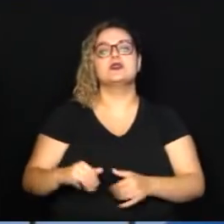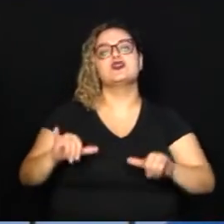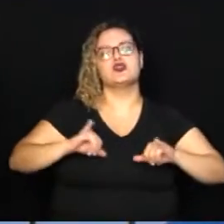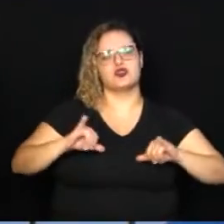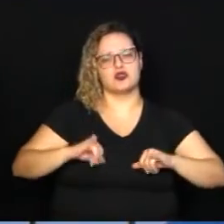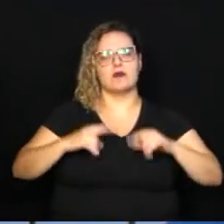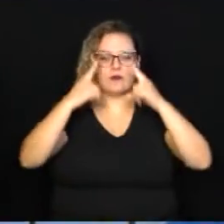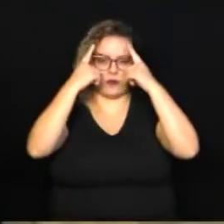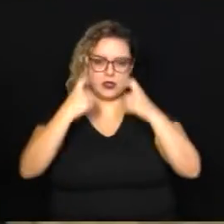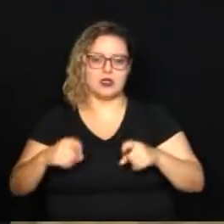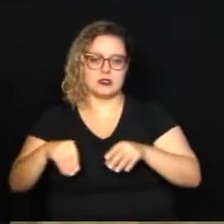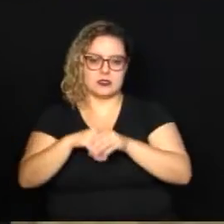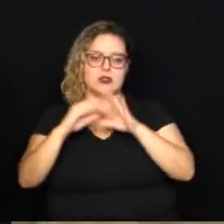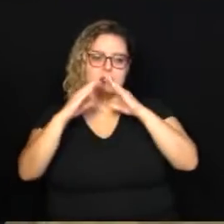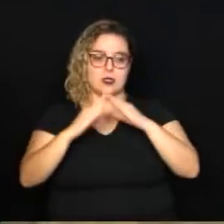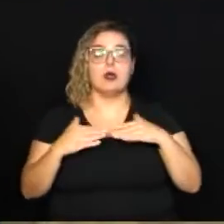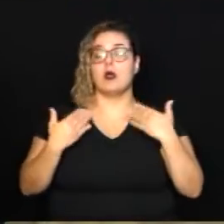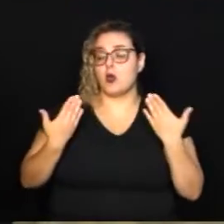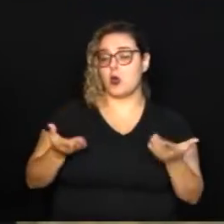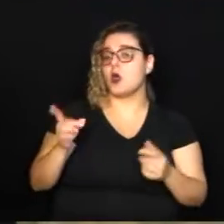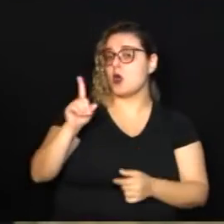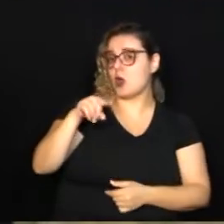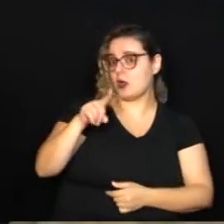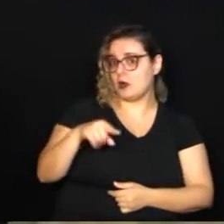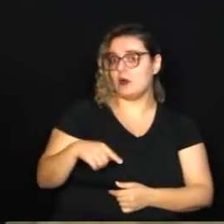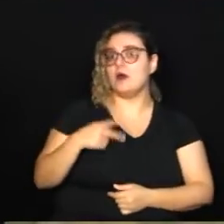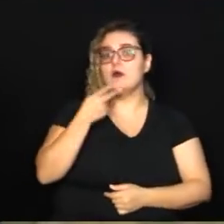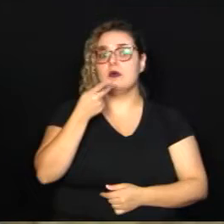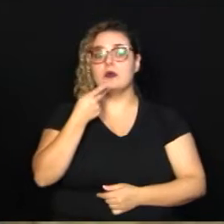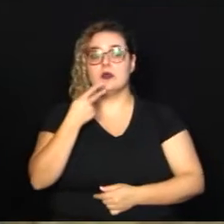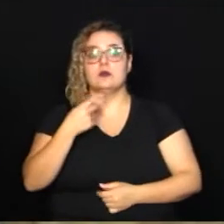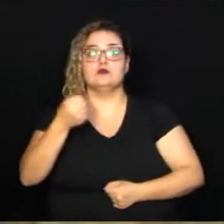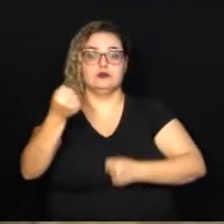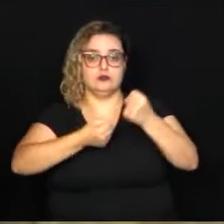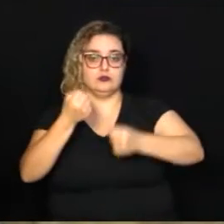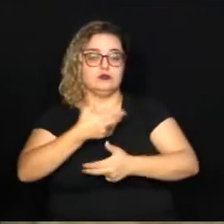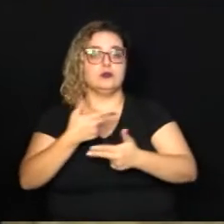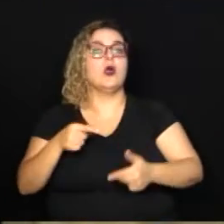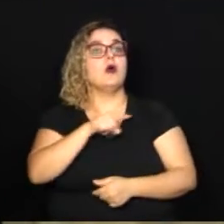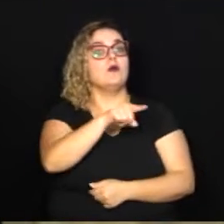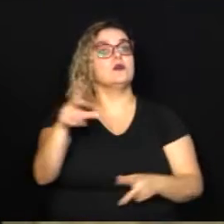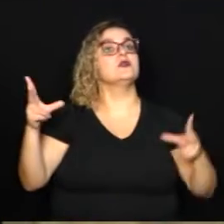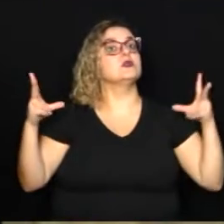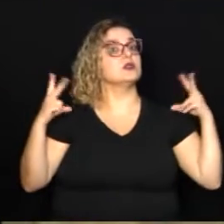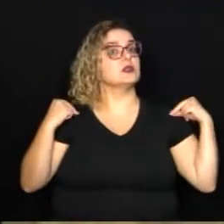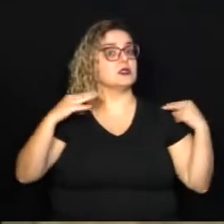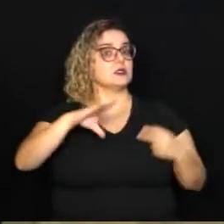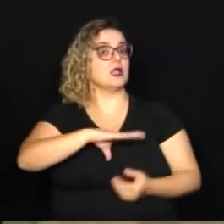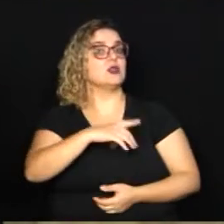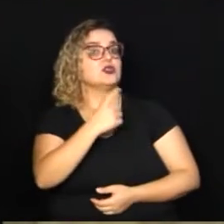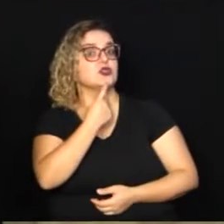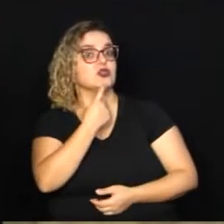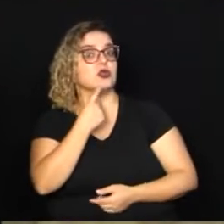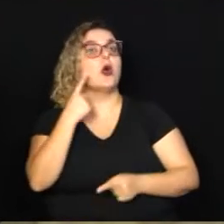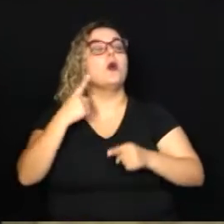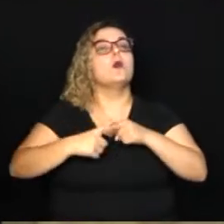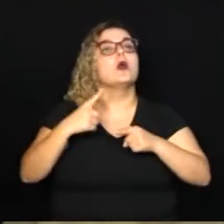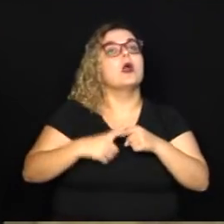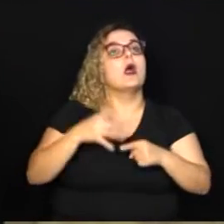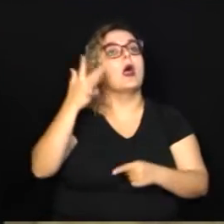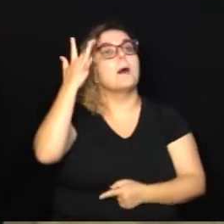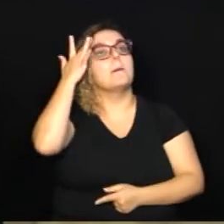doméstica. Agora sim, a gente fala sobre transporte. Atenção, você motorista aqui de Campinas, porque amanhã